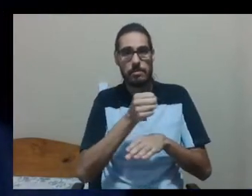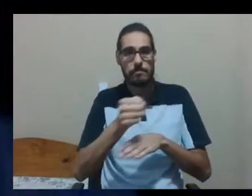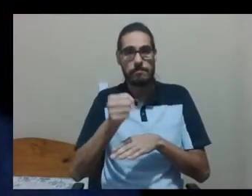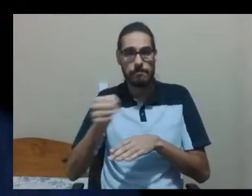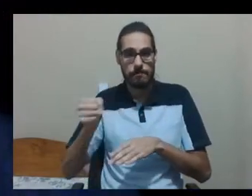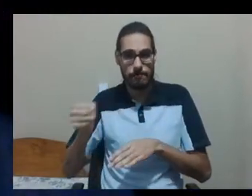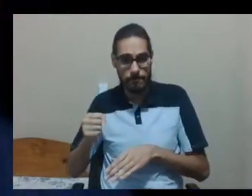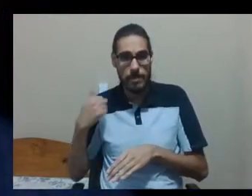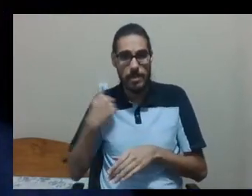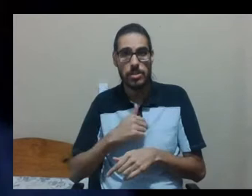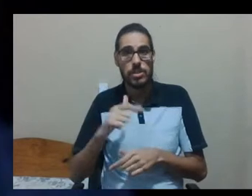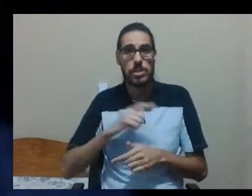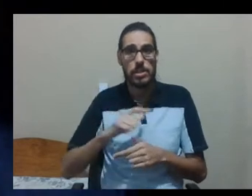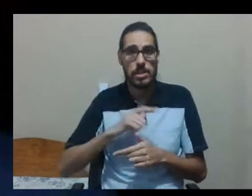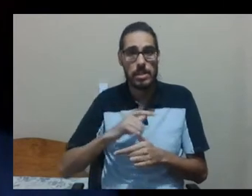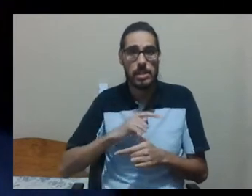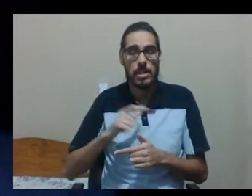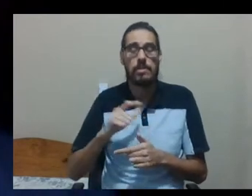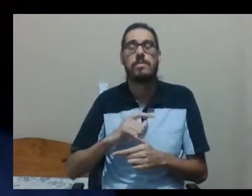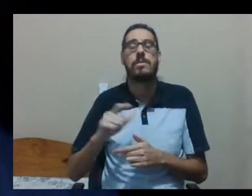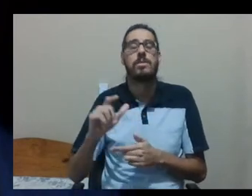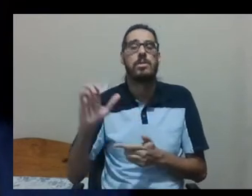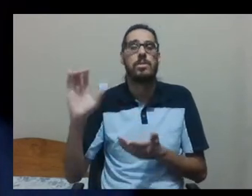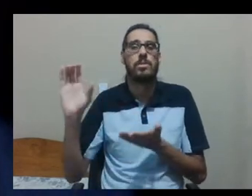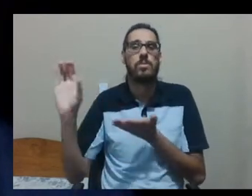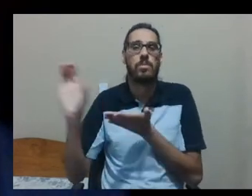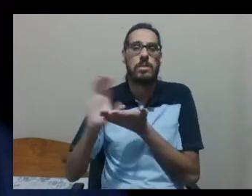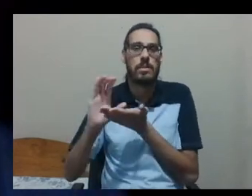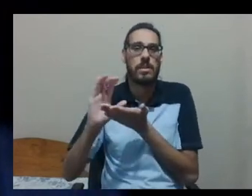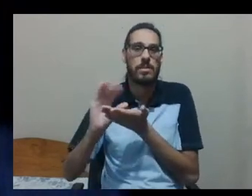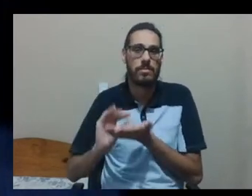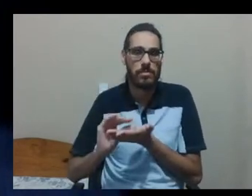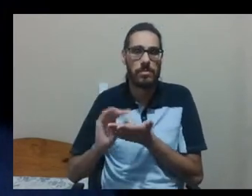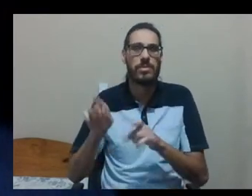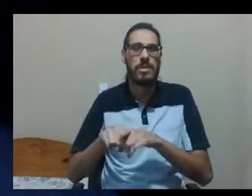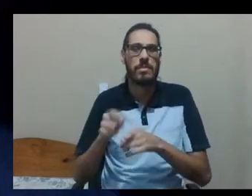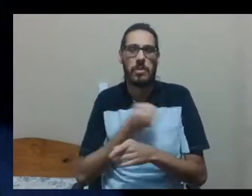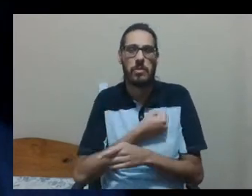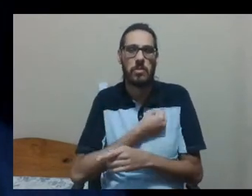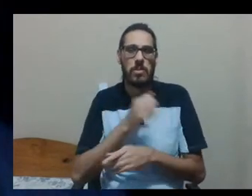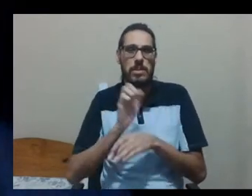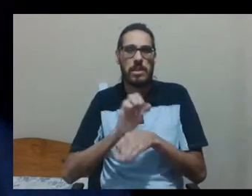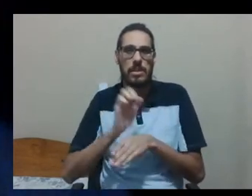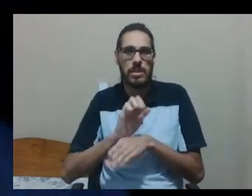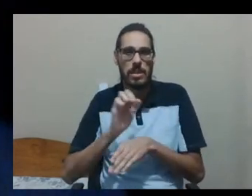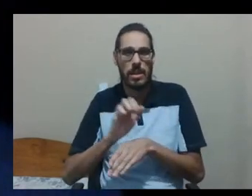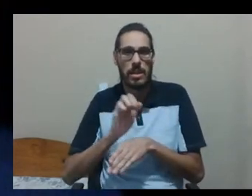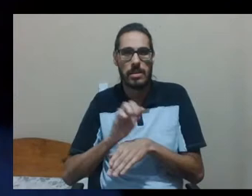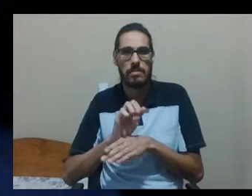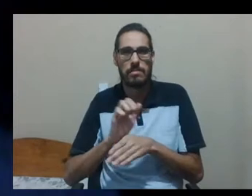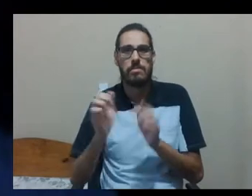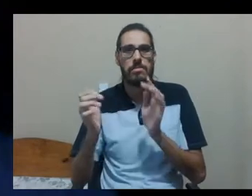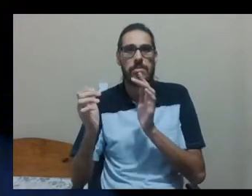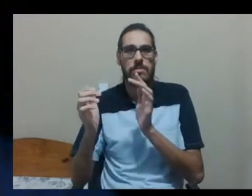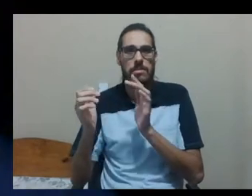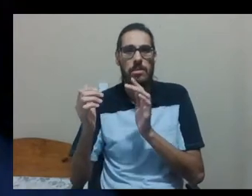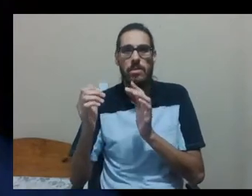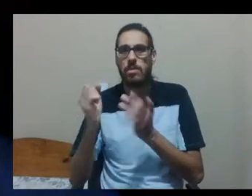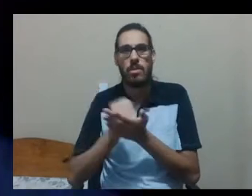nós tivemos uma redução do orçamento e da quantidade de estagiários, os contratos dos nossos estagiários foram auditados,